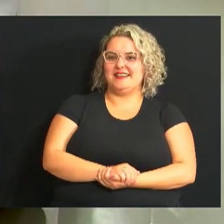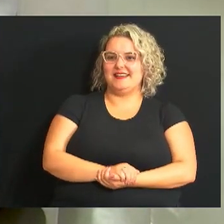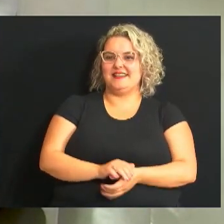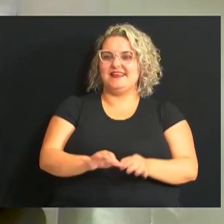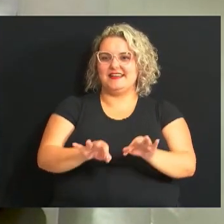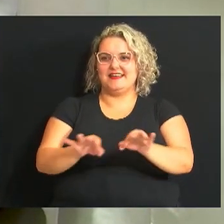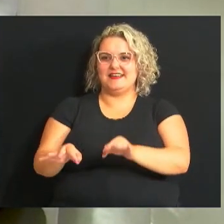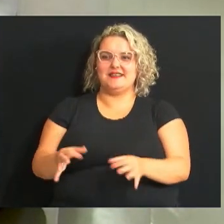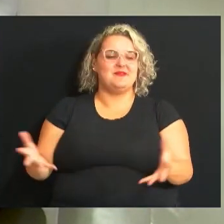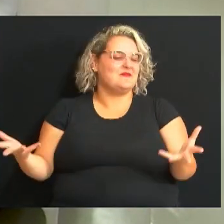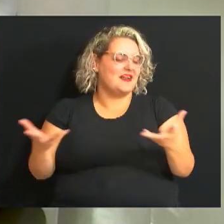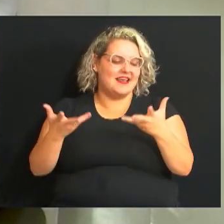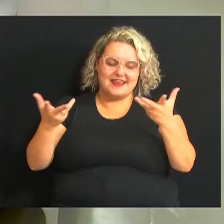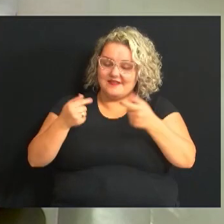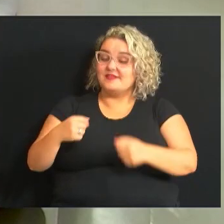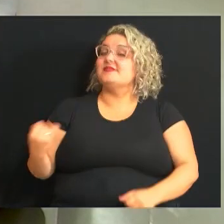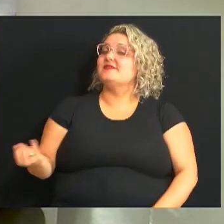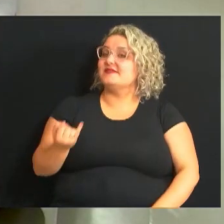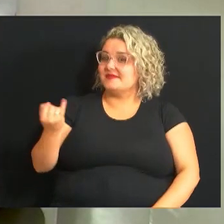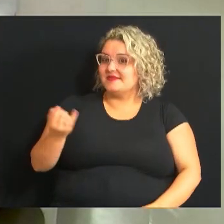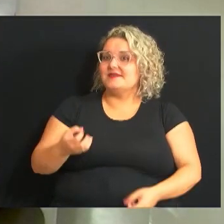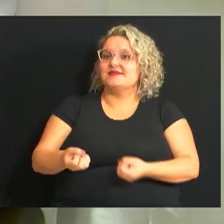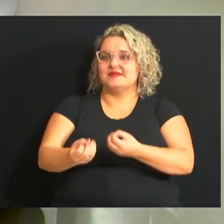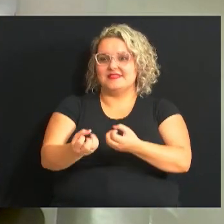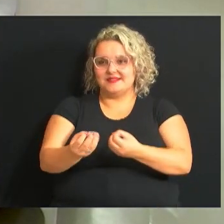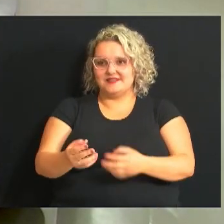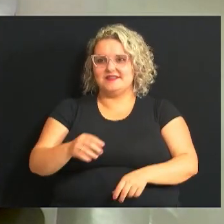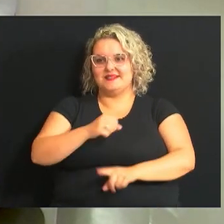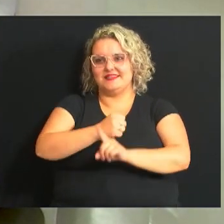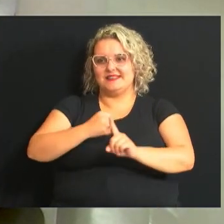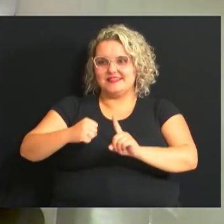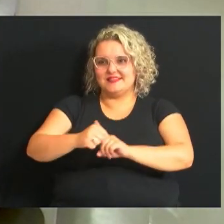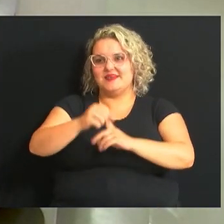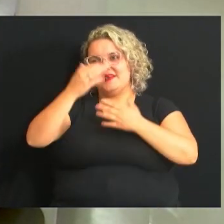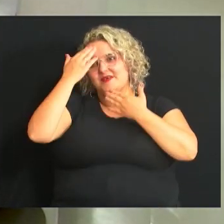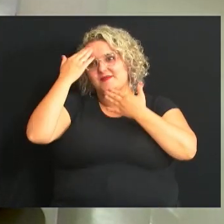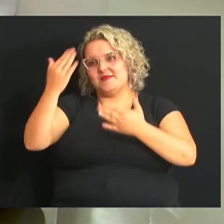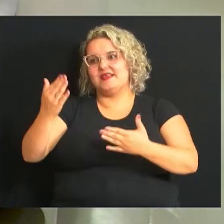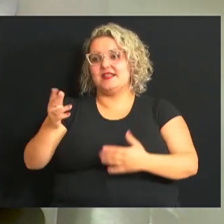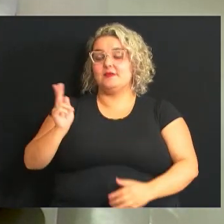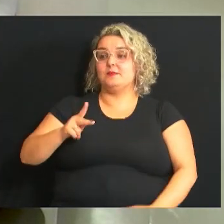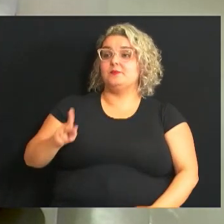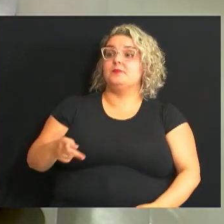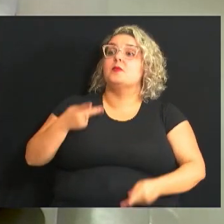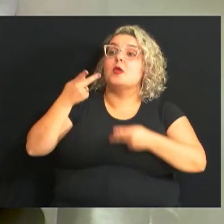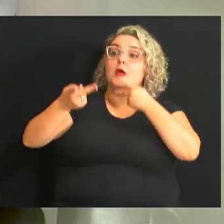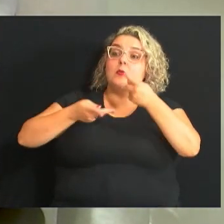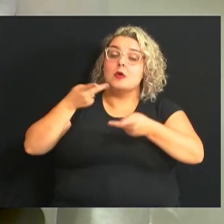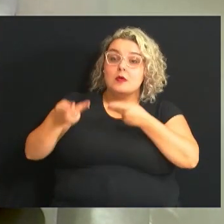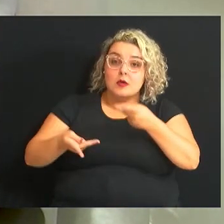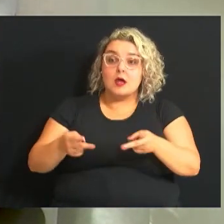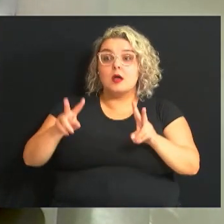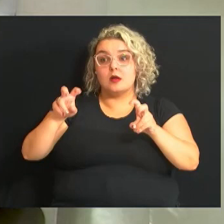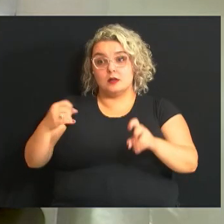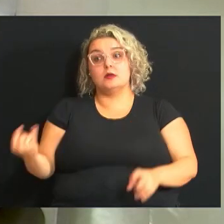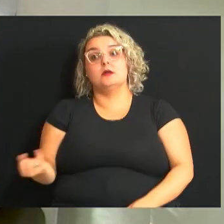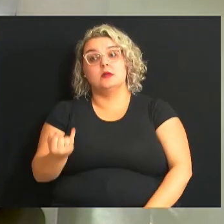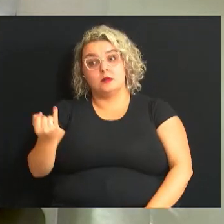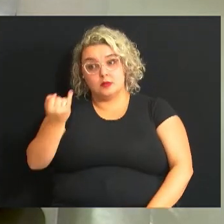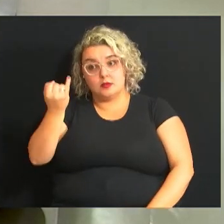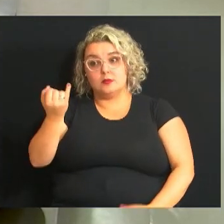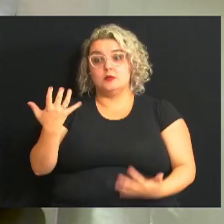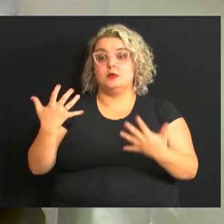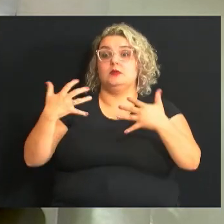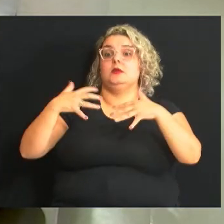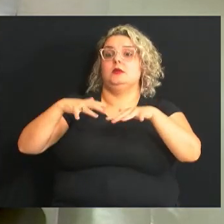super necessário para informar a sociedade. Muito obrigado, professor. Bom, para falar justamente a respeito dessa importância da inclusão